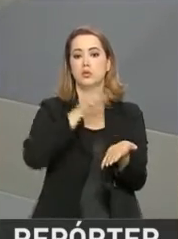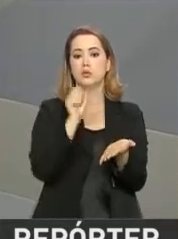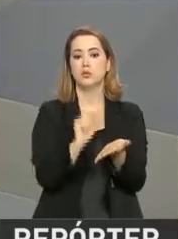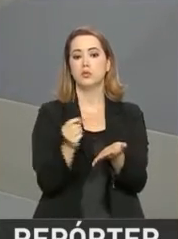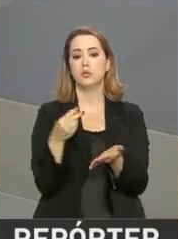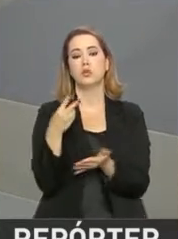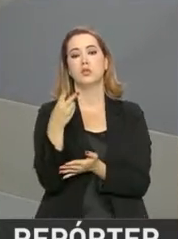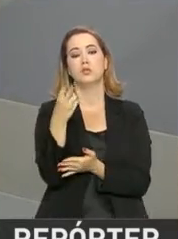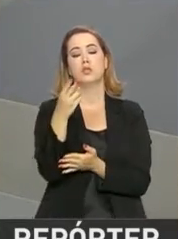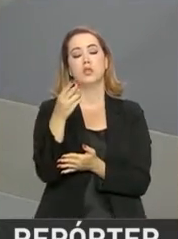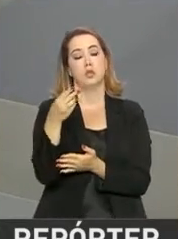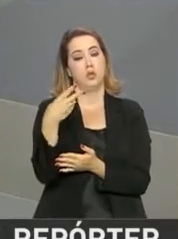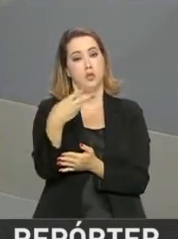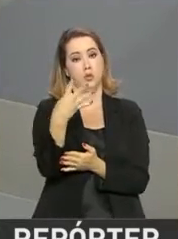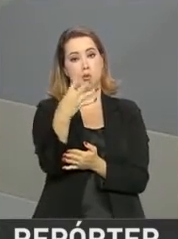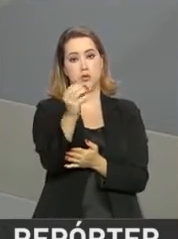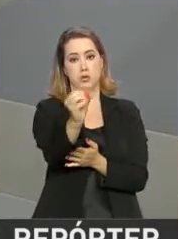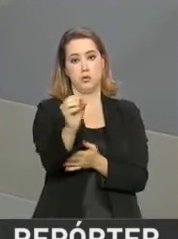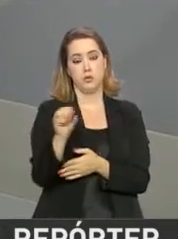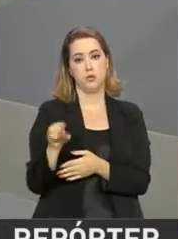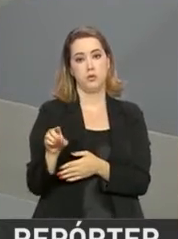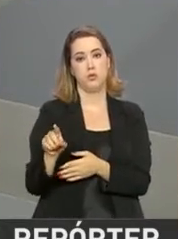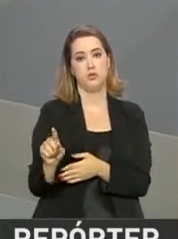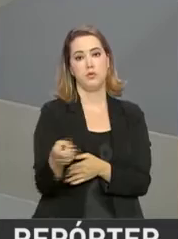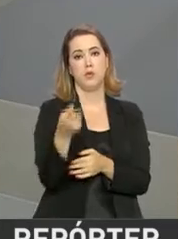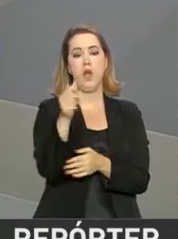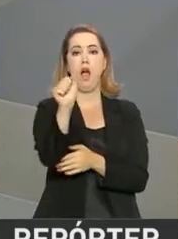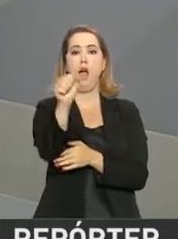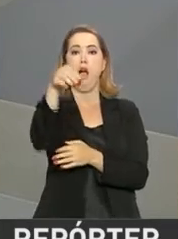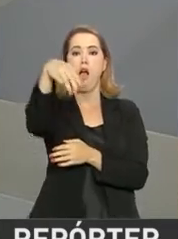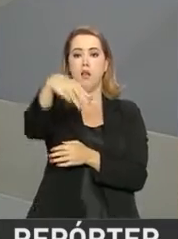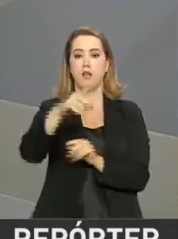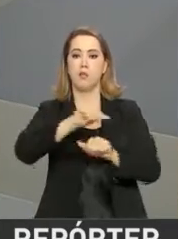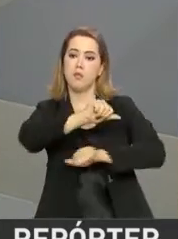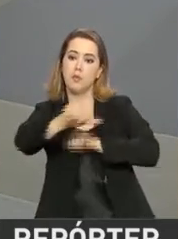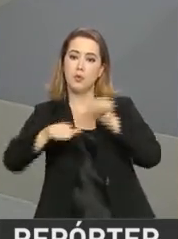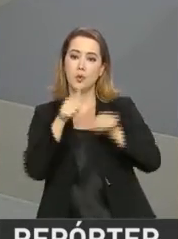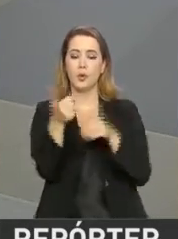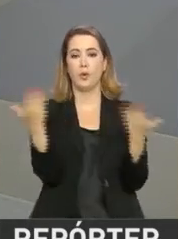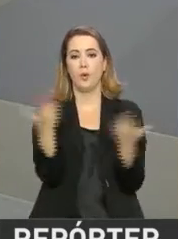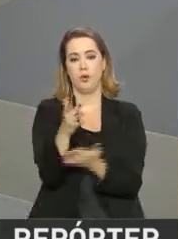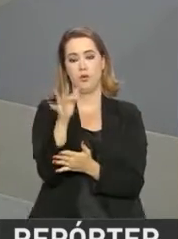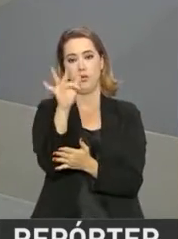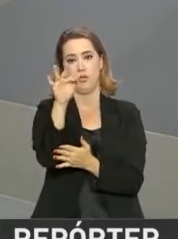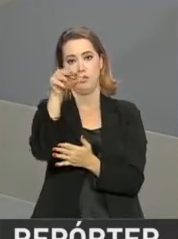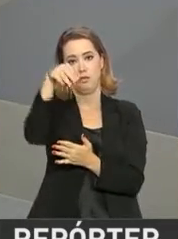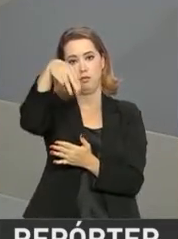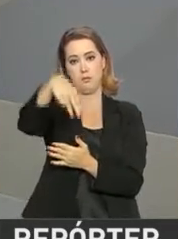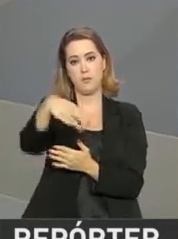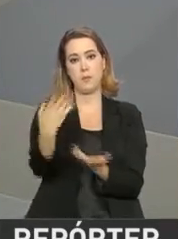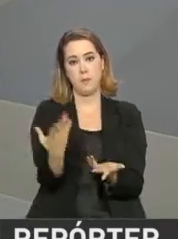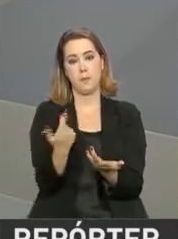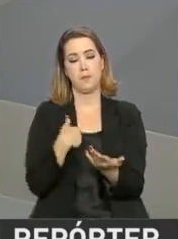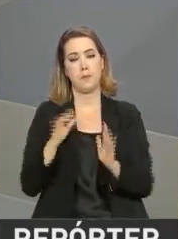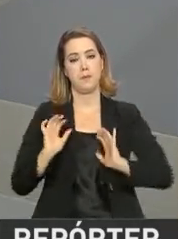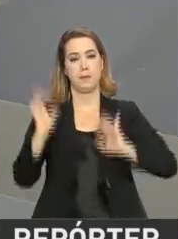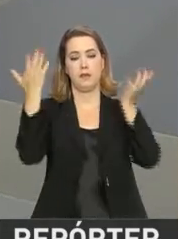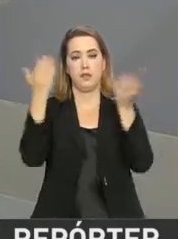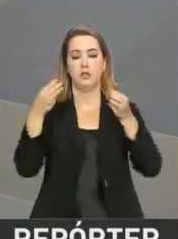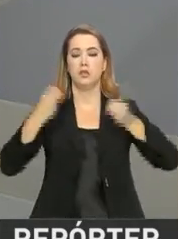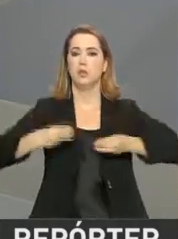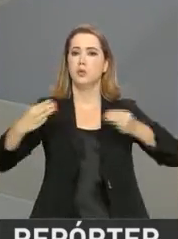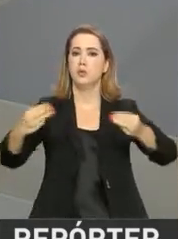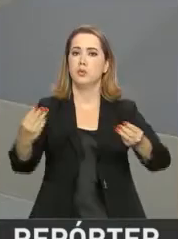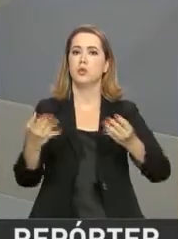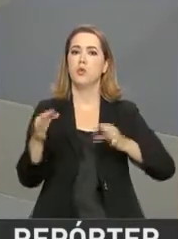de mais de 240 emissoras de rádio a emi para fm da cerimônia o ministro da ciência tecnologia e